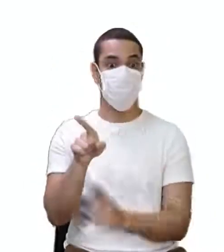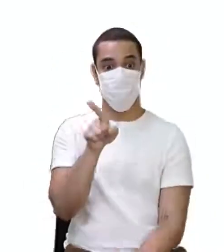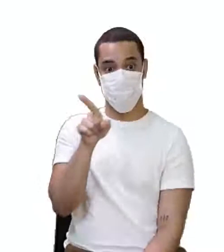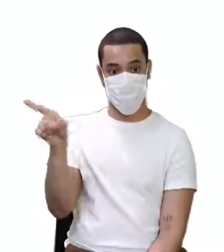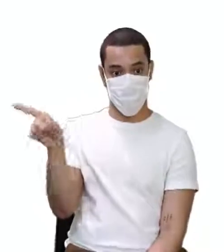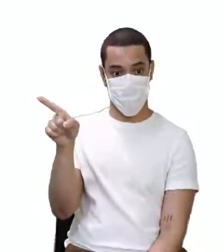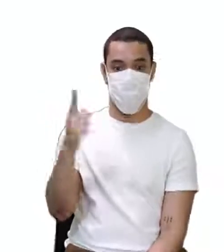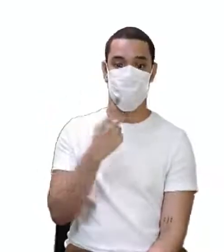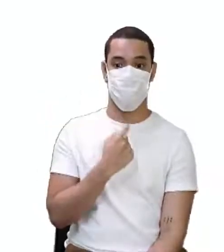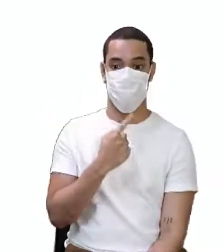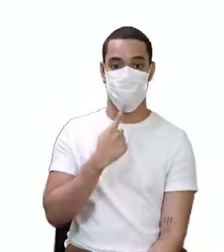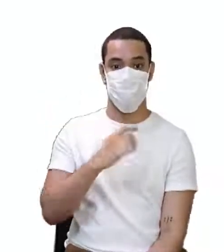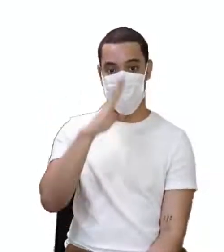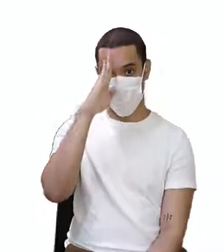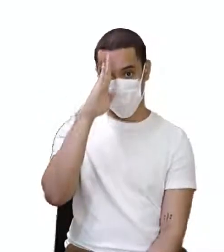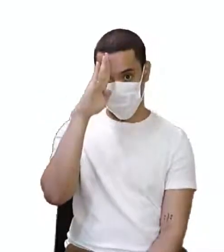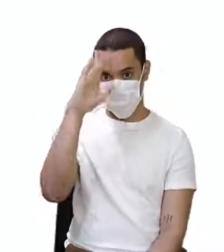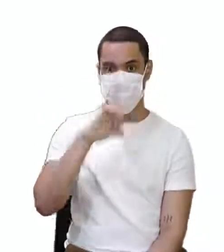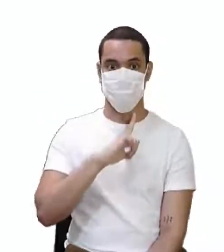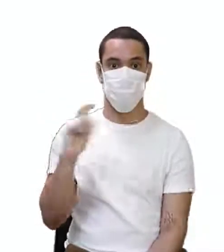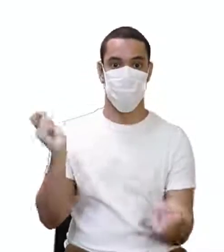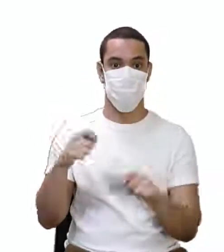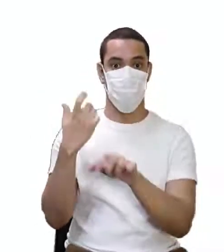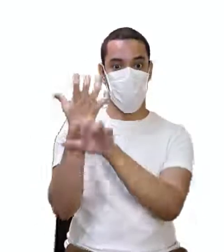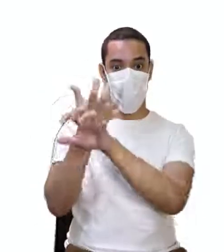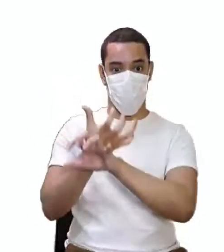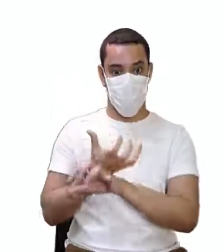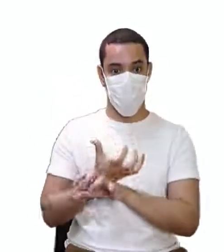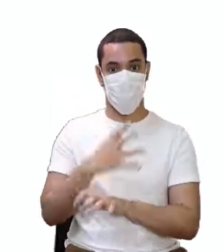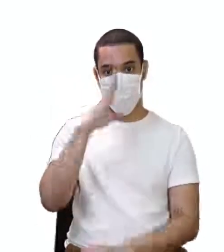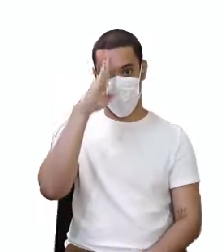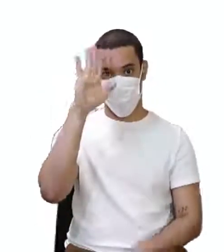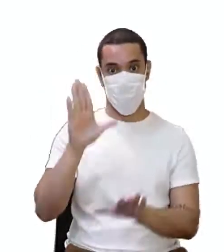existe principalmente nos vertebrados, em particular nas